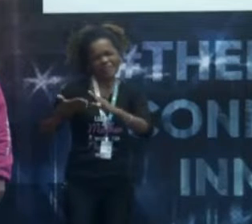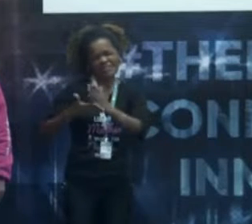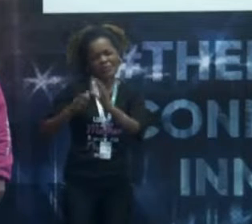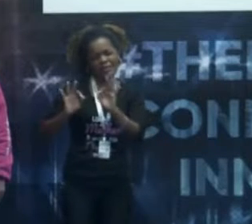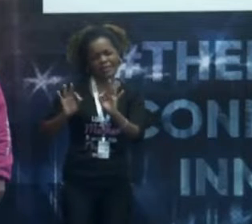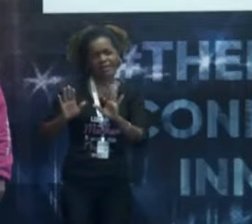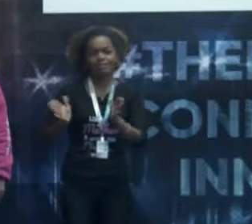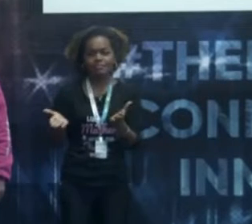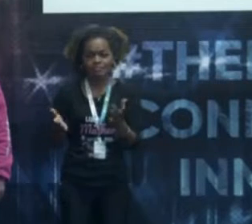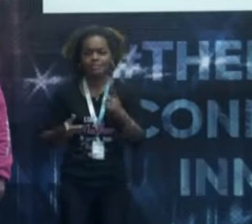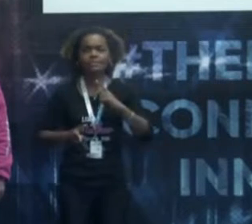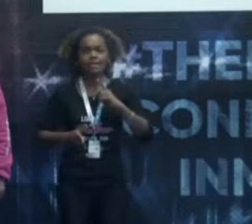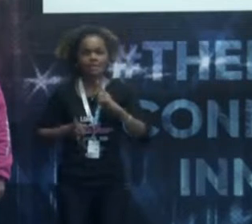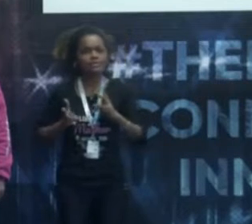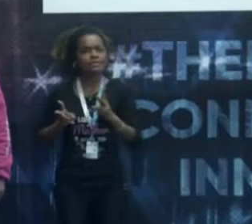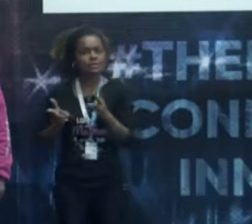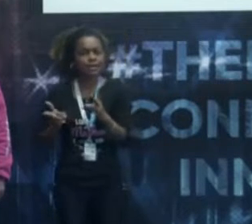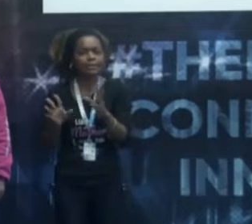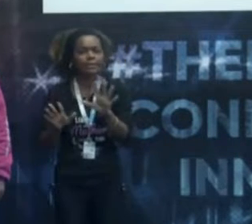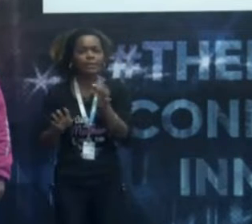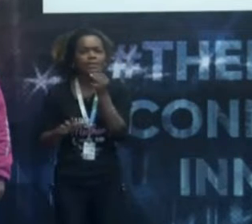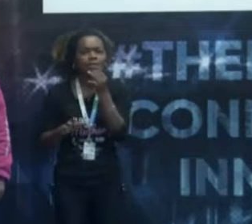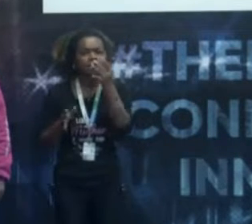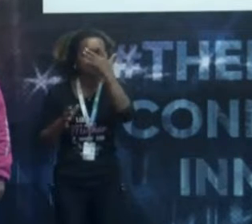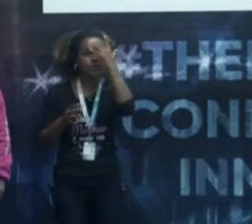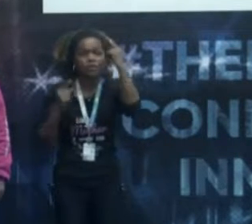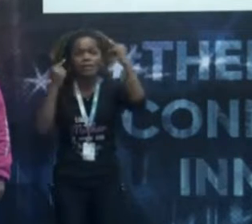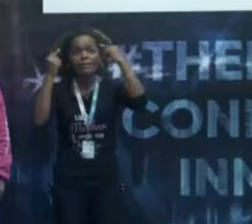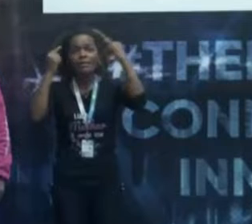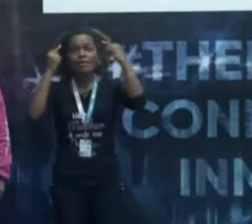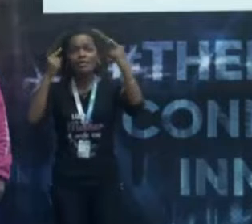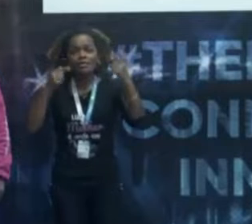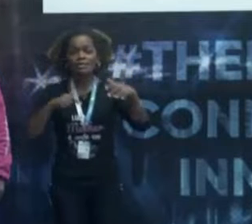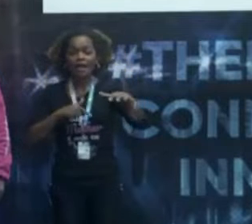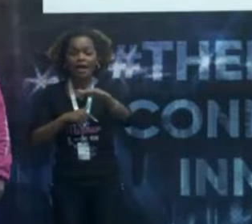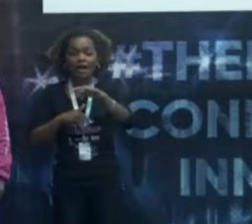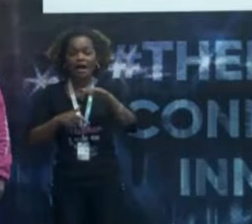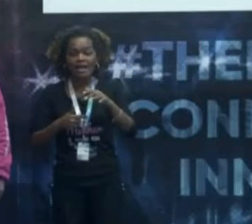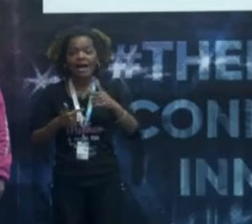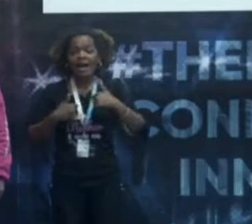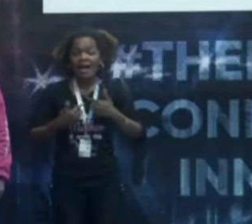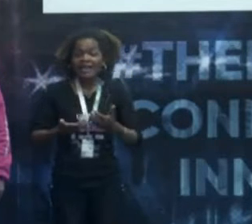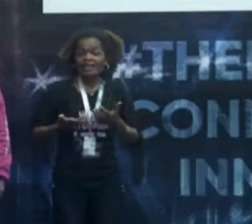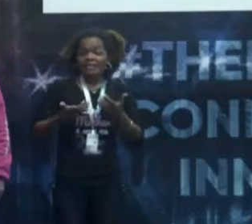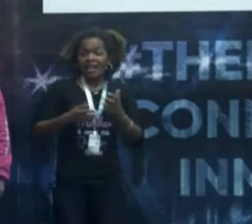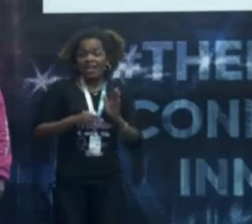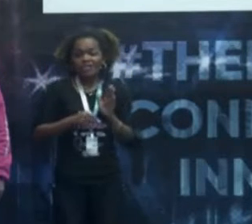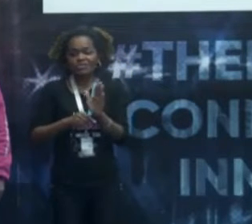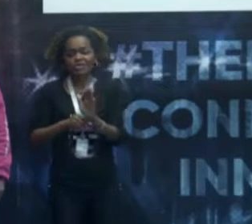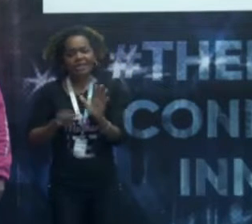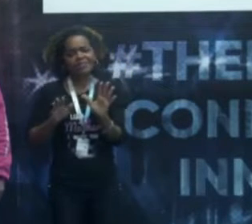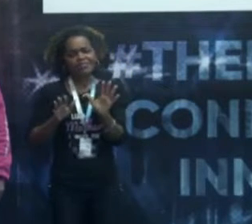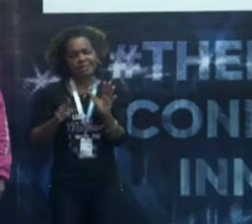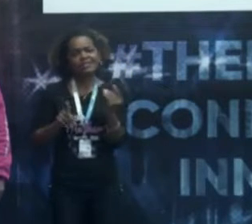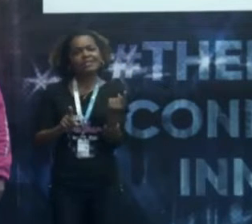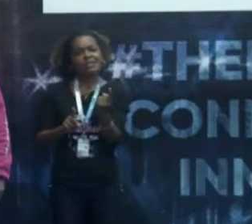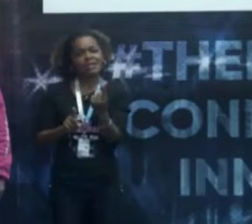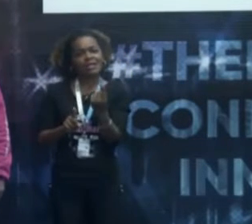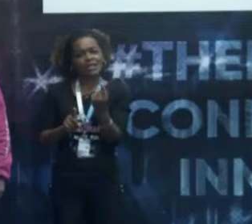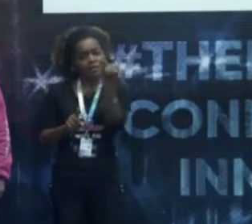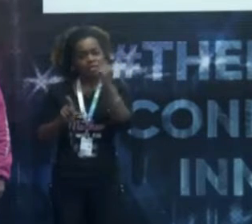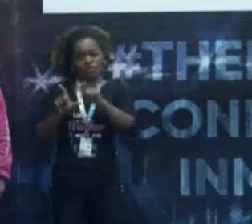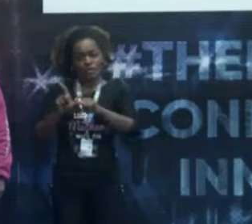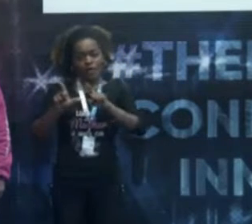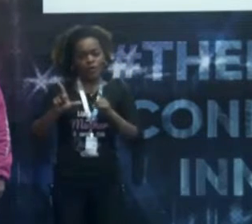tem sempre uma perspectiva que muitas vezes parte de um lugar de querer ajudar, mas que não percebe como é relevante para a gente essa autonomia. A